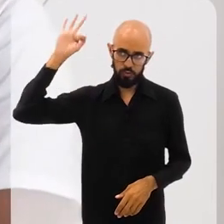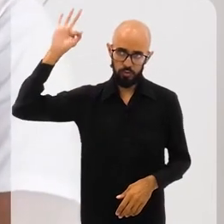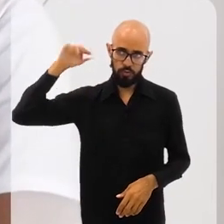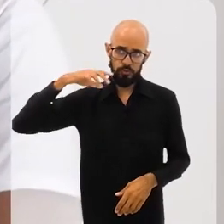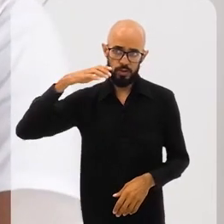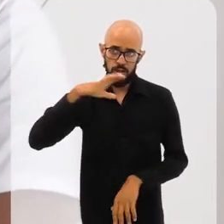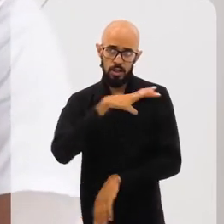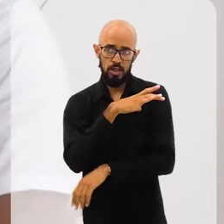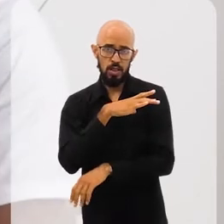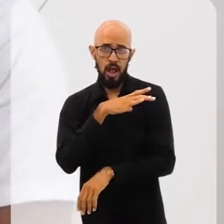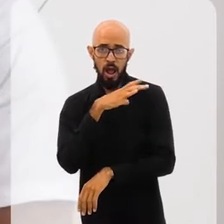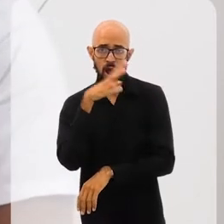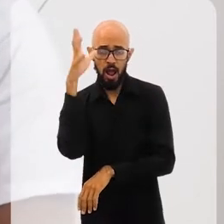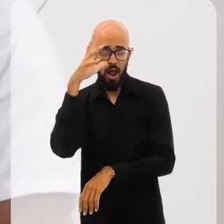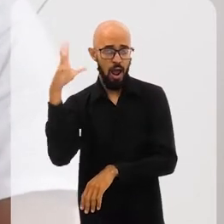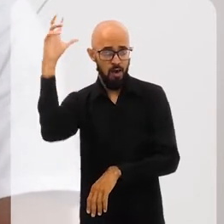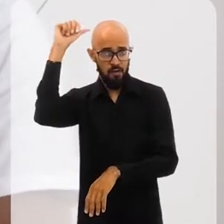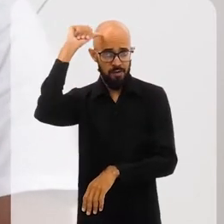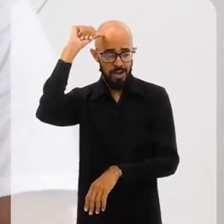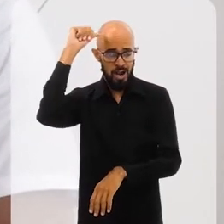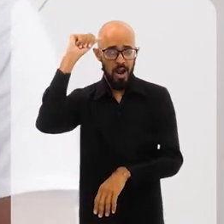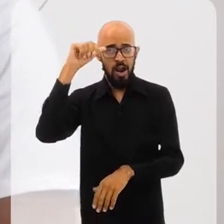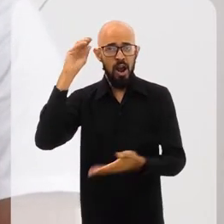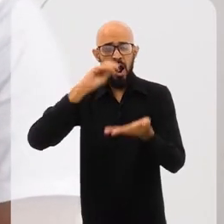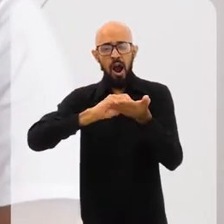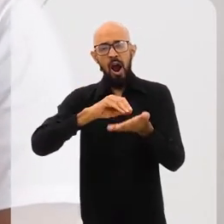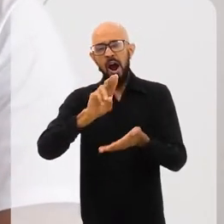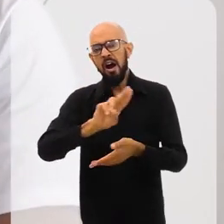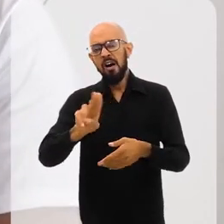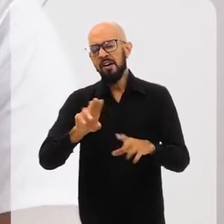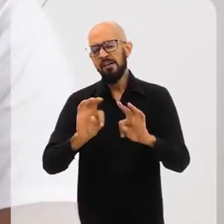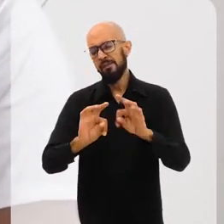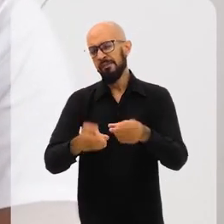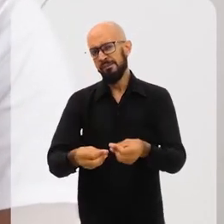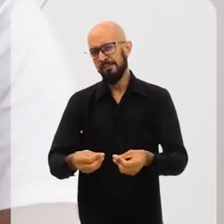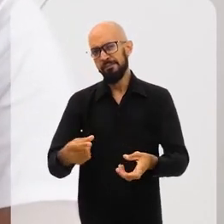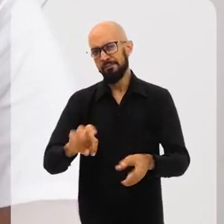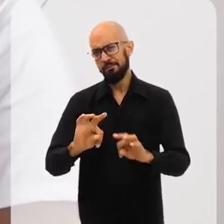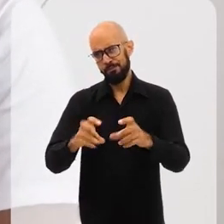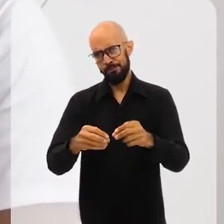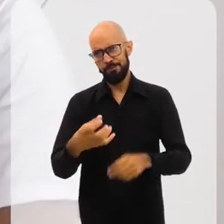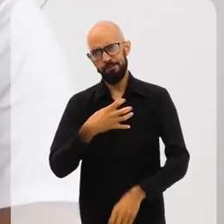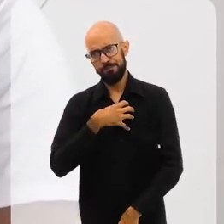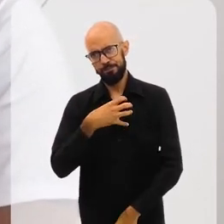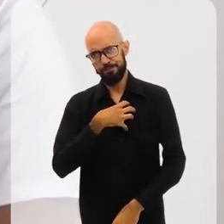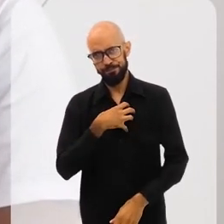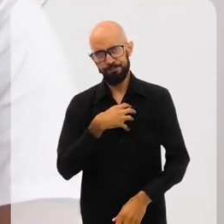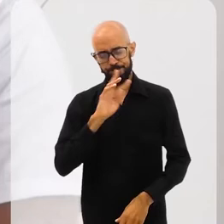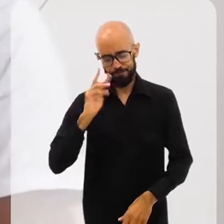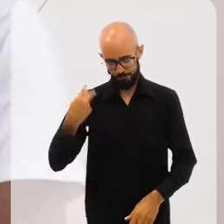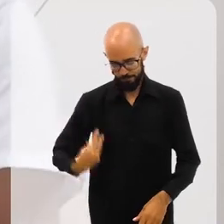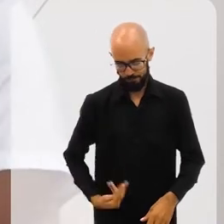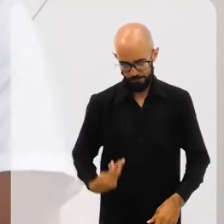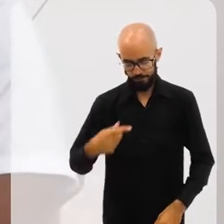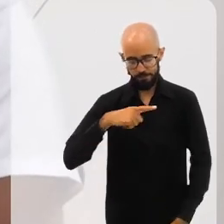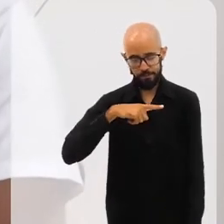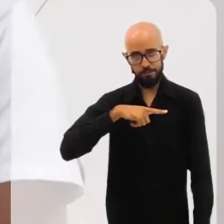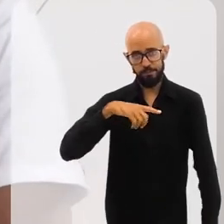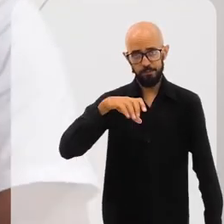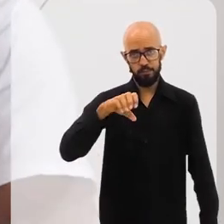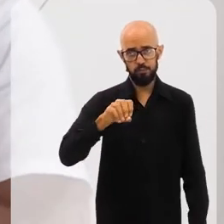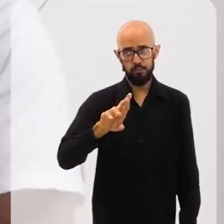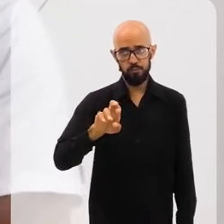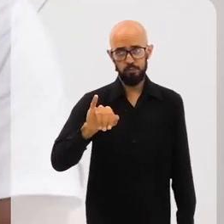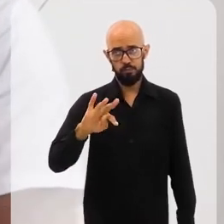filosofia africana, a gente dá nome para tudo. Então, todas as emoções, todos os sentimentos humanos, eles possuem um determinado